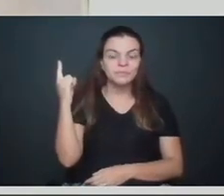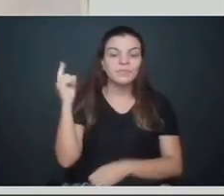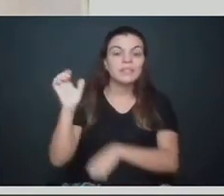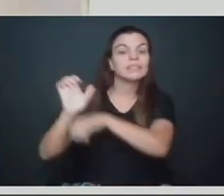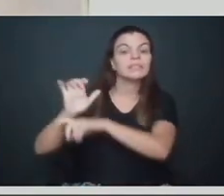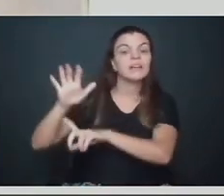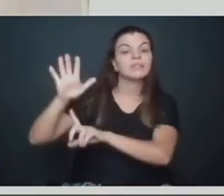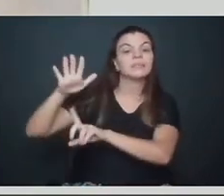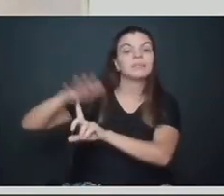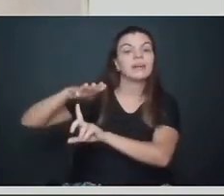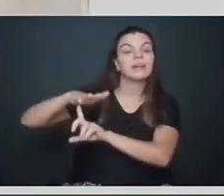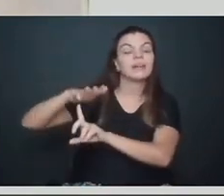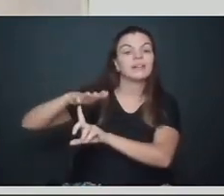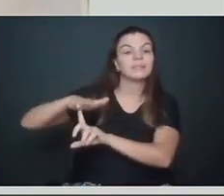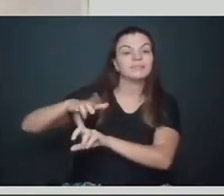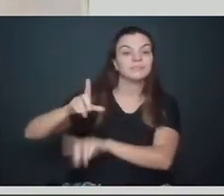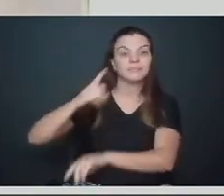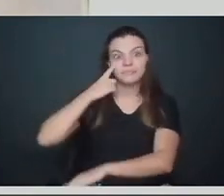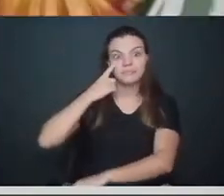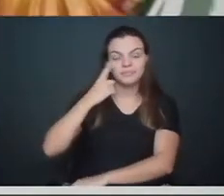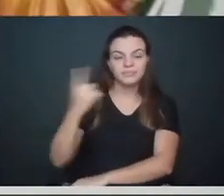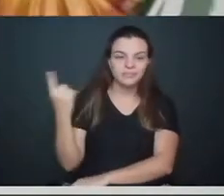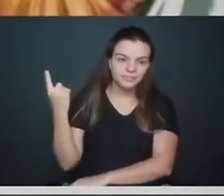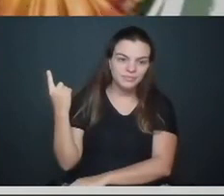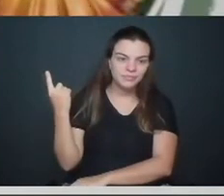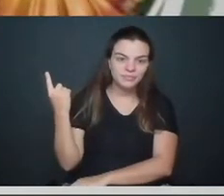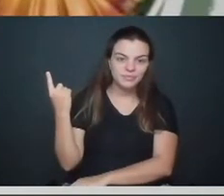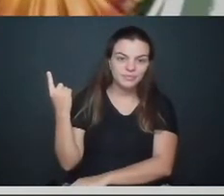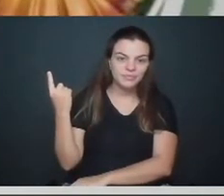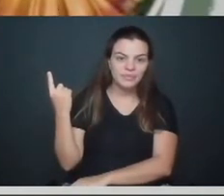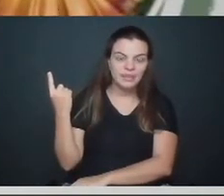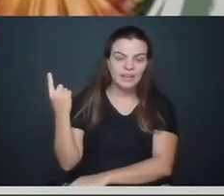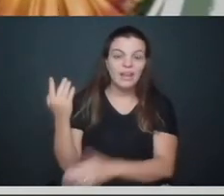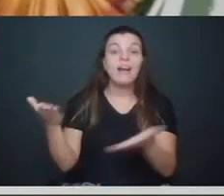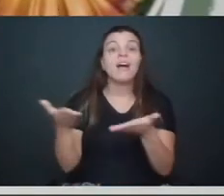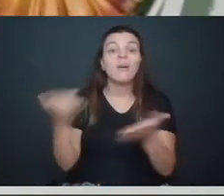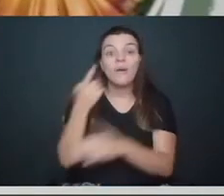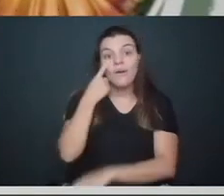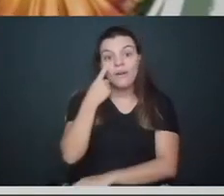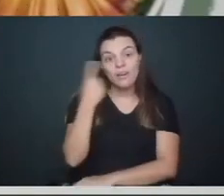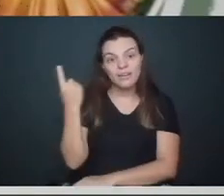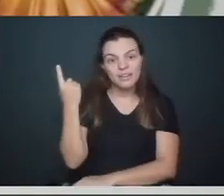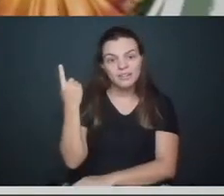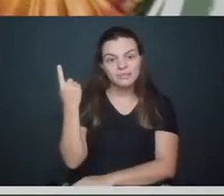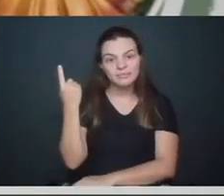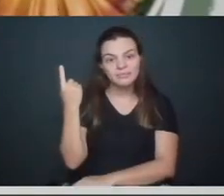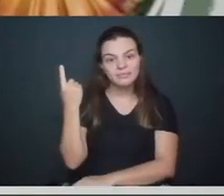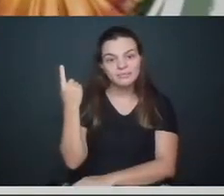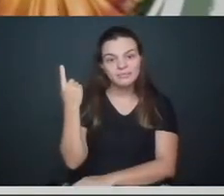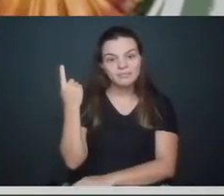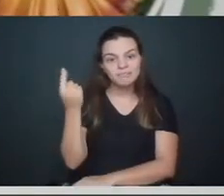Essa publicação, olha, como era o Paraná de araucária. Olha agora, como está.